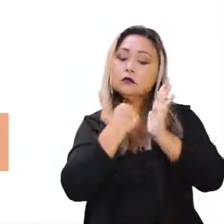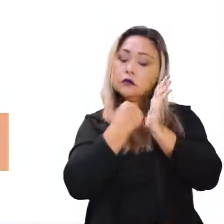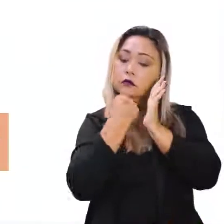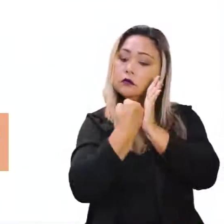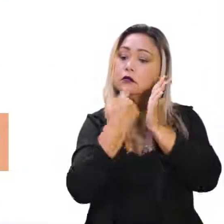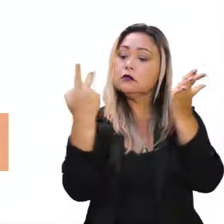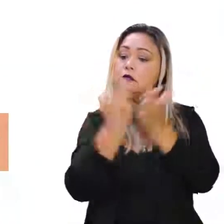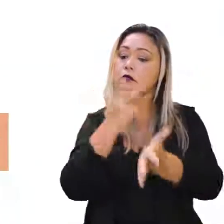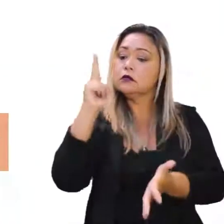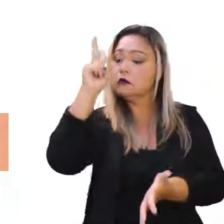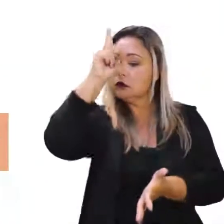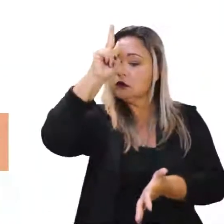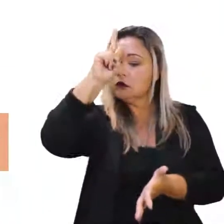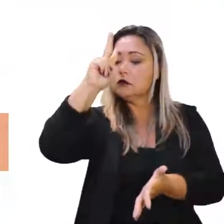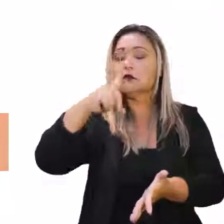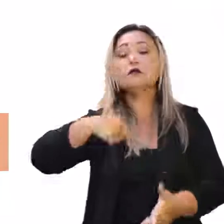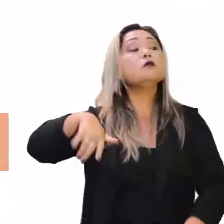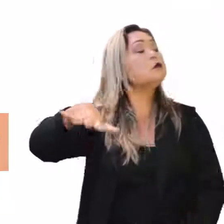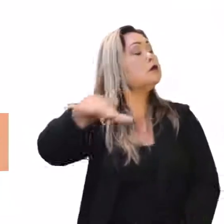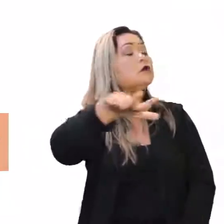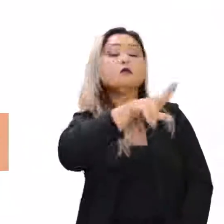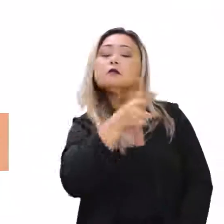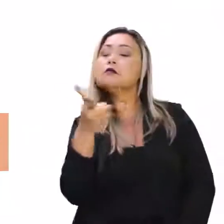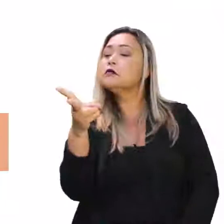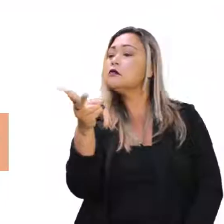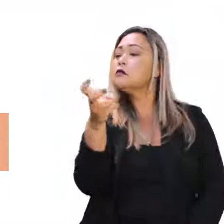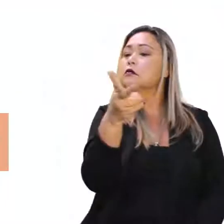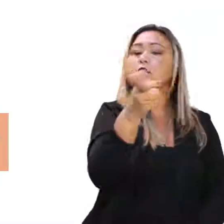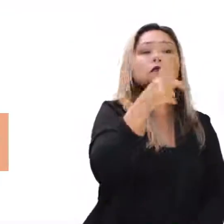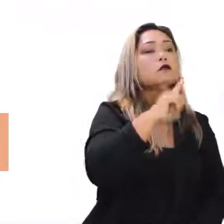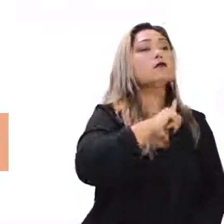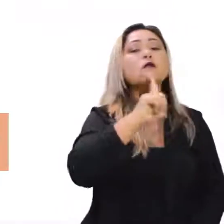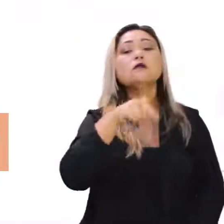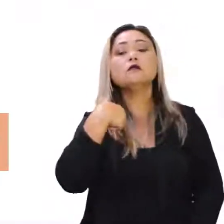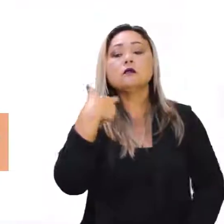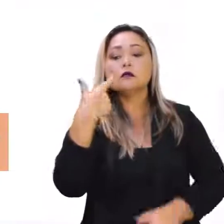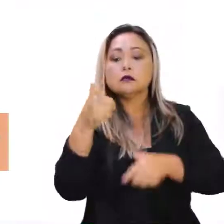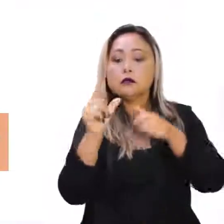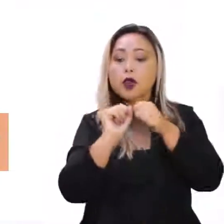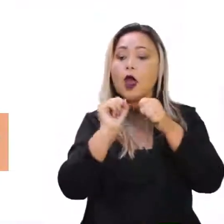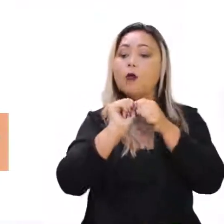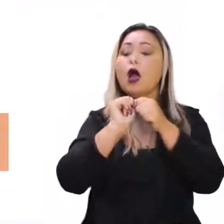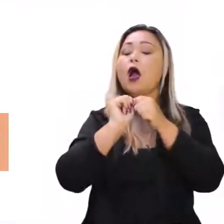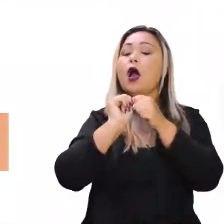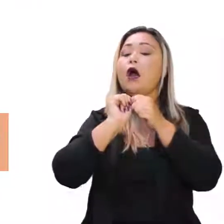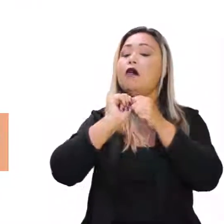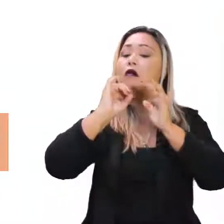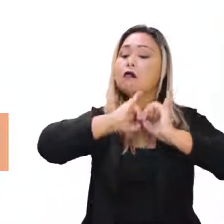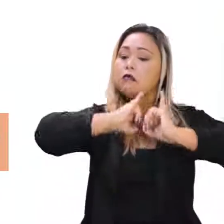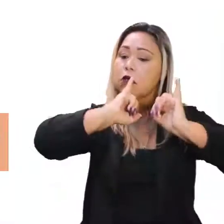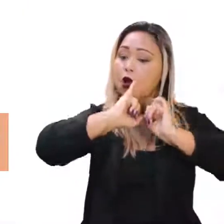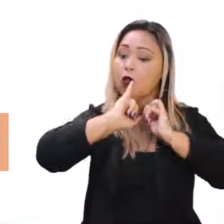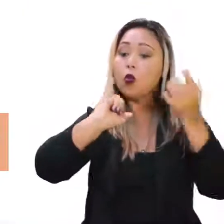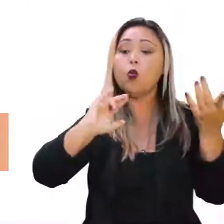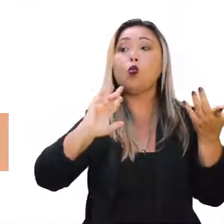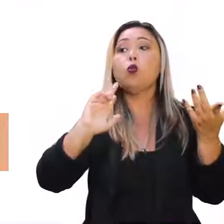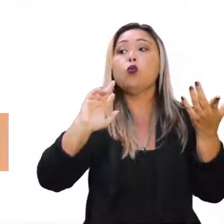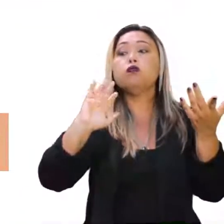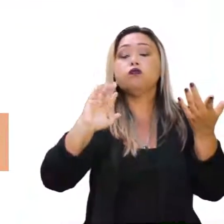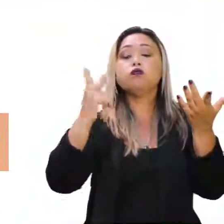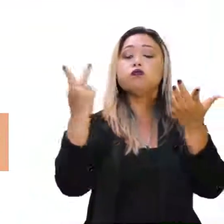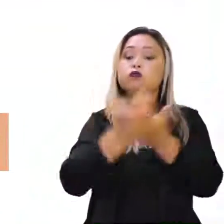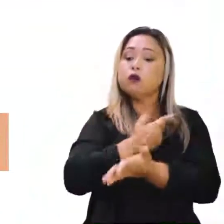sua volta. Então, eles vão estar sempre também ao trabalho para relatar fatos históricos, a vida